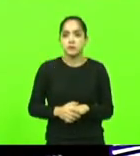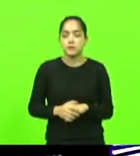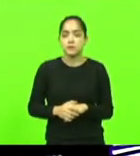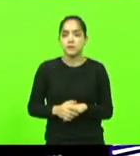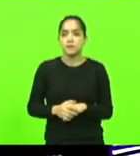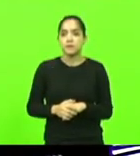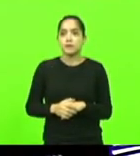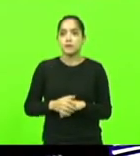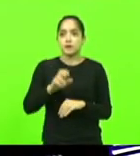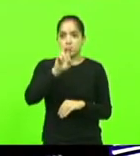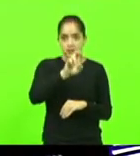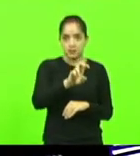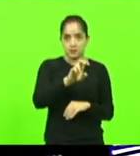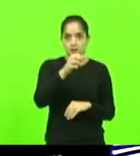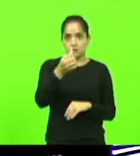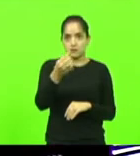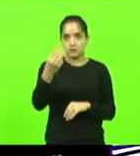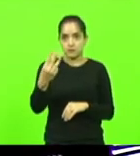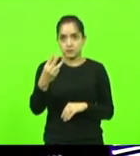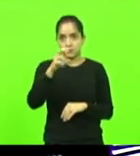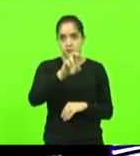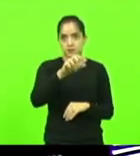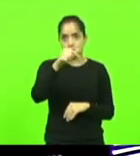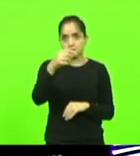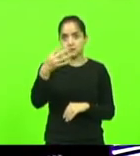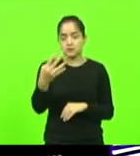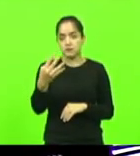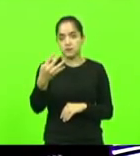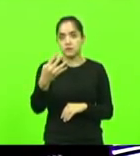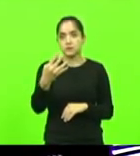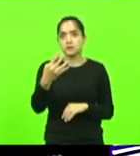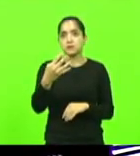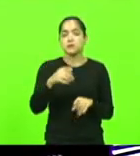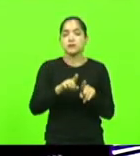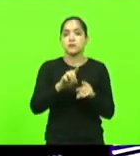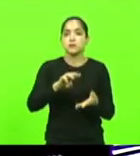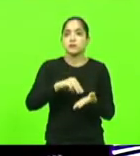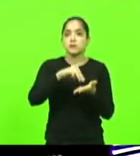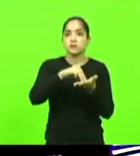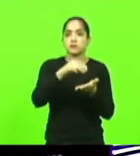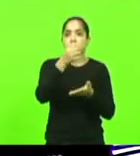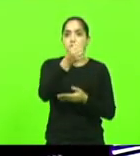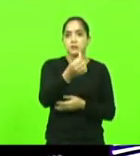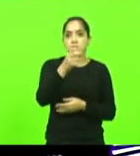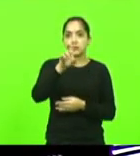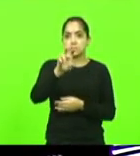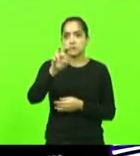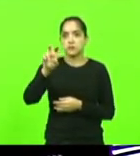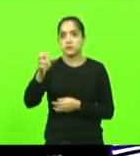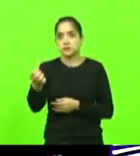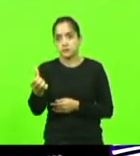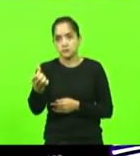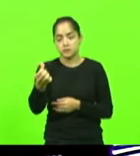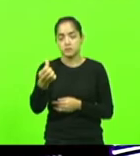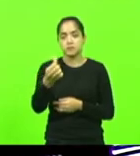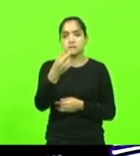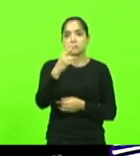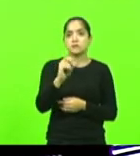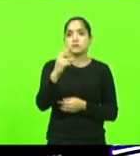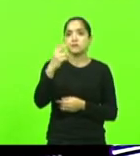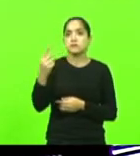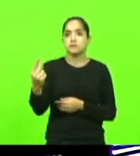de informação 563, 574, 2021 e a moção 656, 2021.